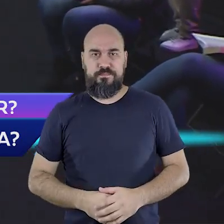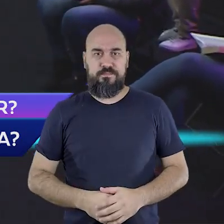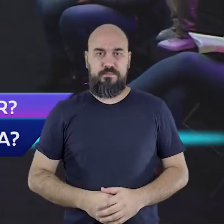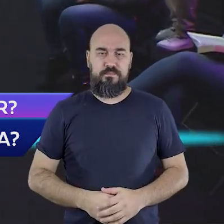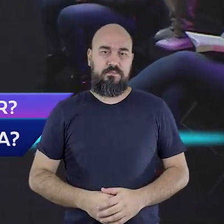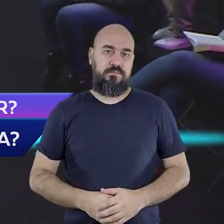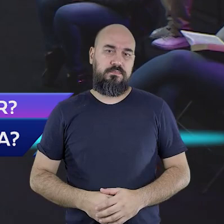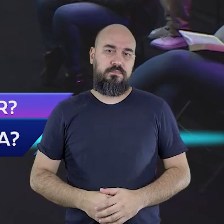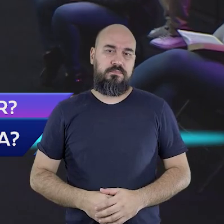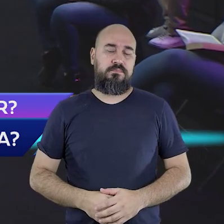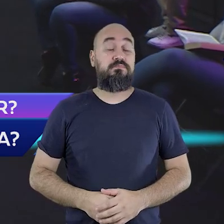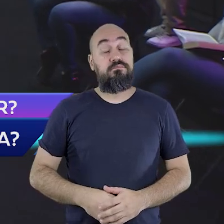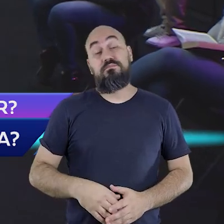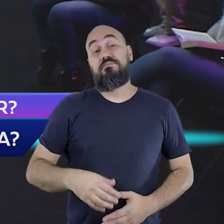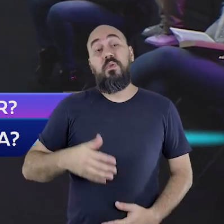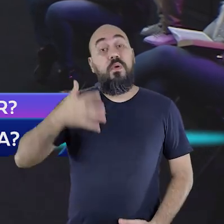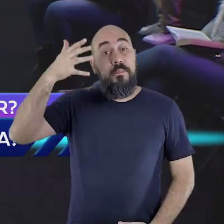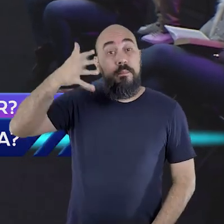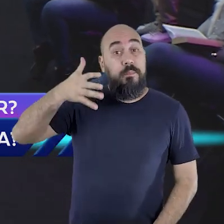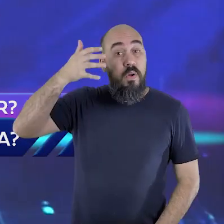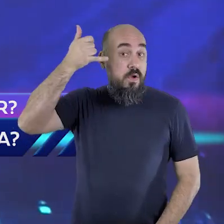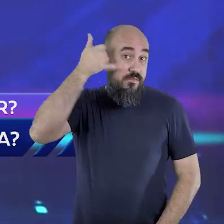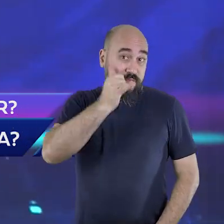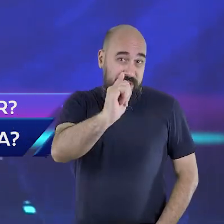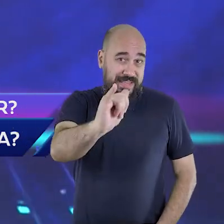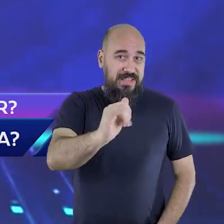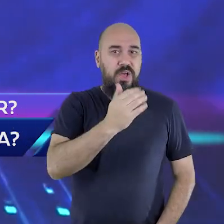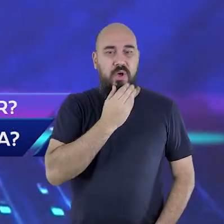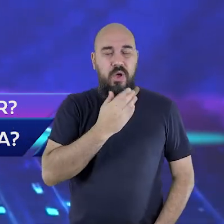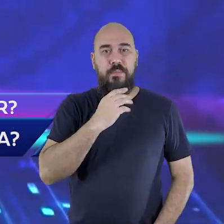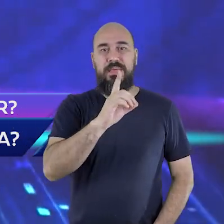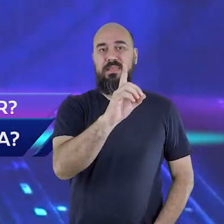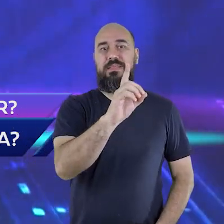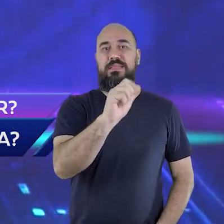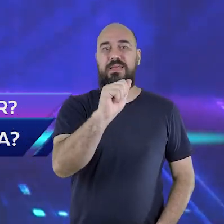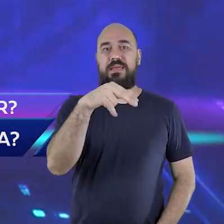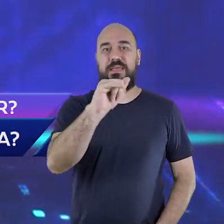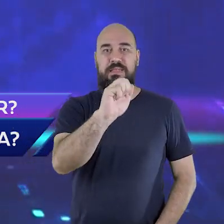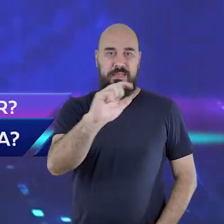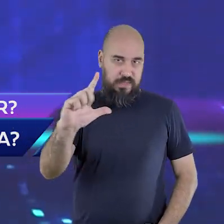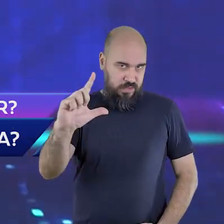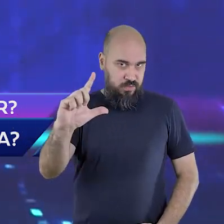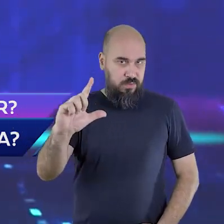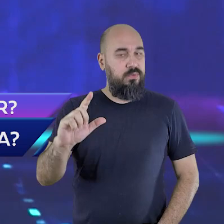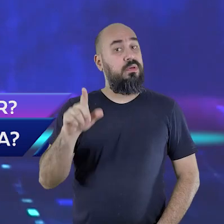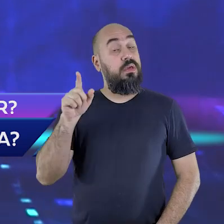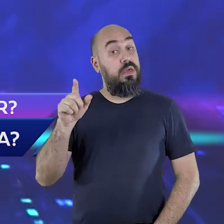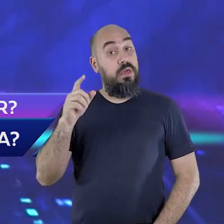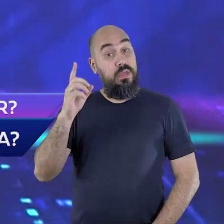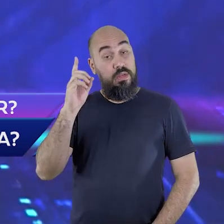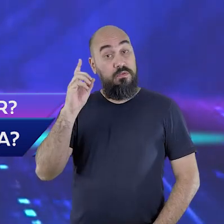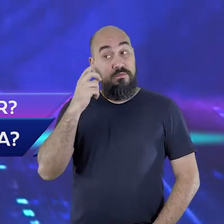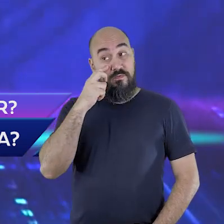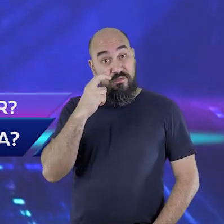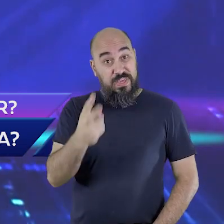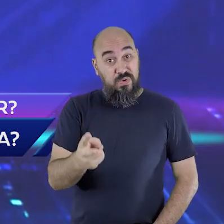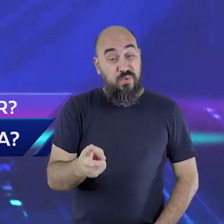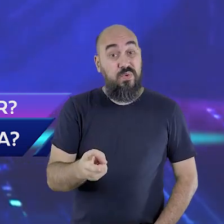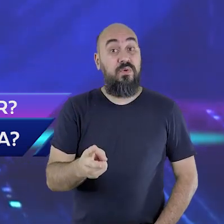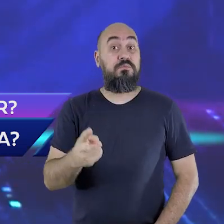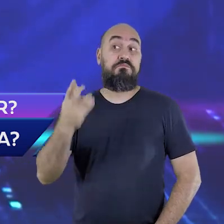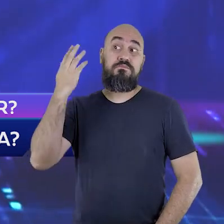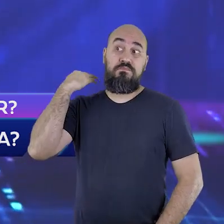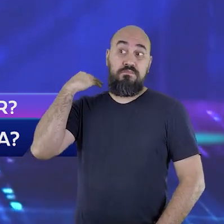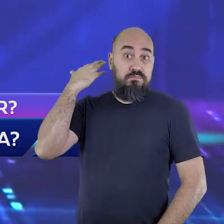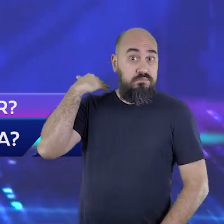viveu nos dias do Antigo Testamento. Ele viu lá atrás o crescimento, a queda e